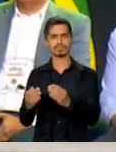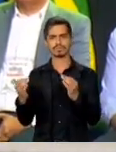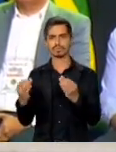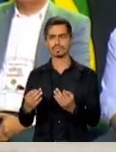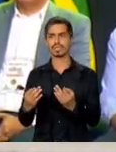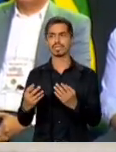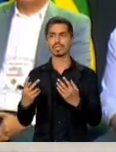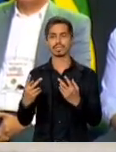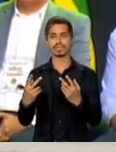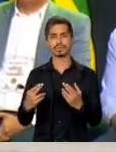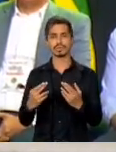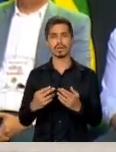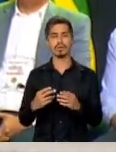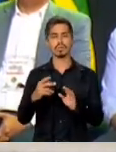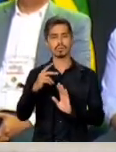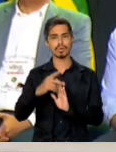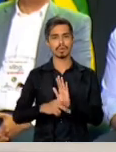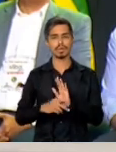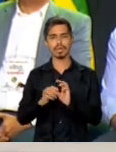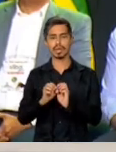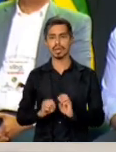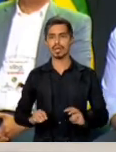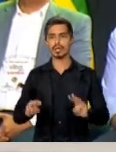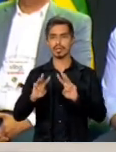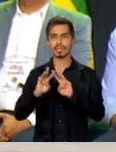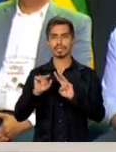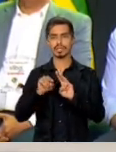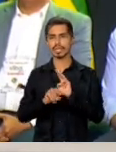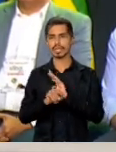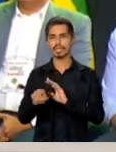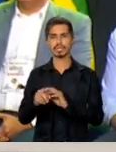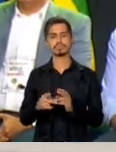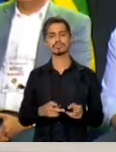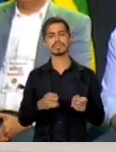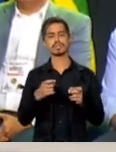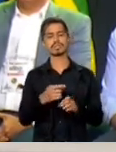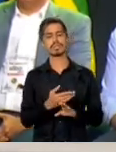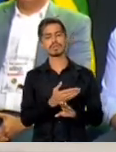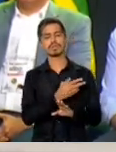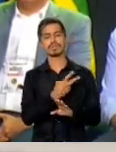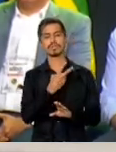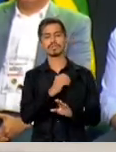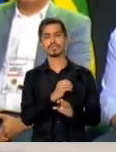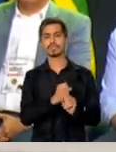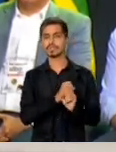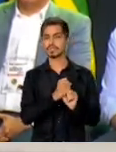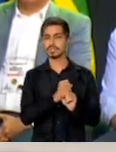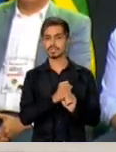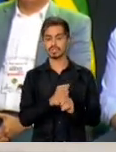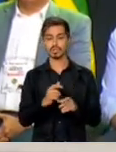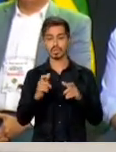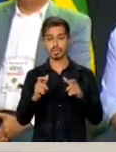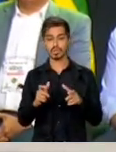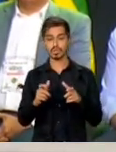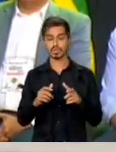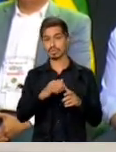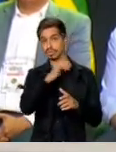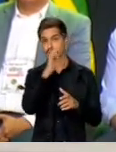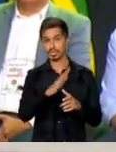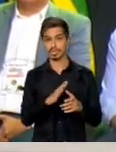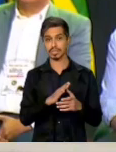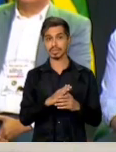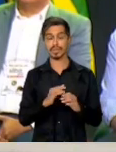Nações Unidas, da ONU, atestou que nesses 20 anos, o lugar do